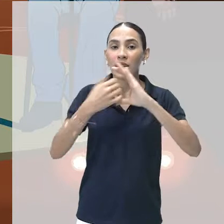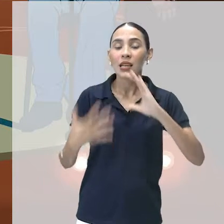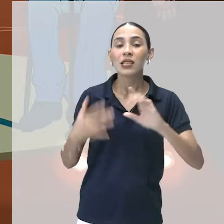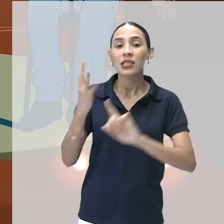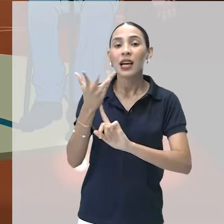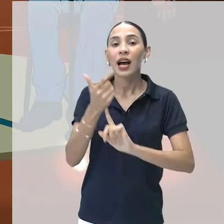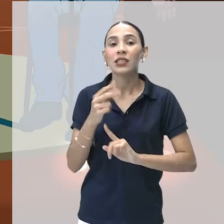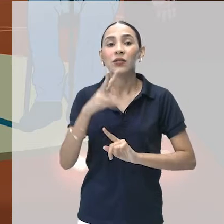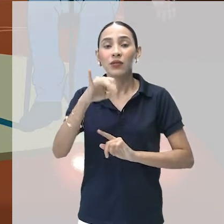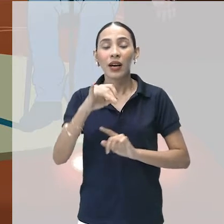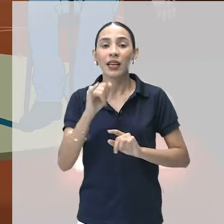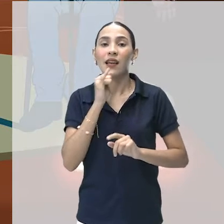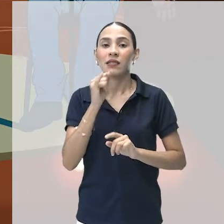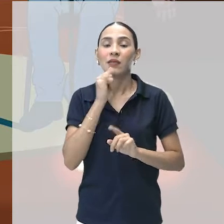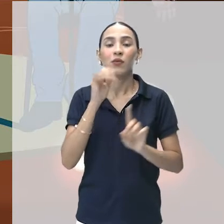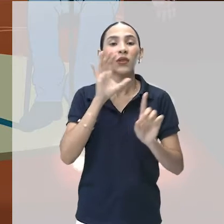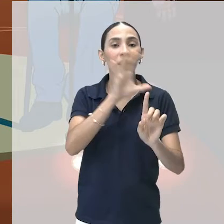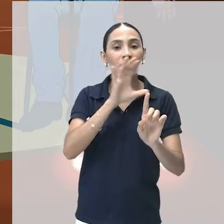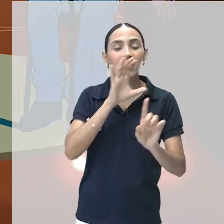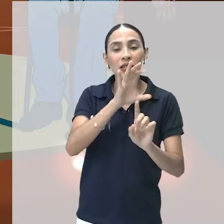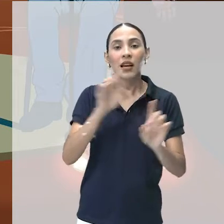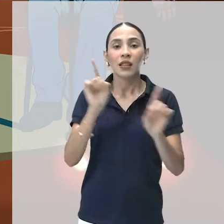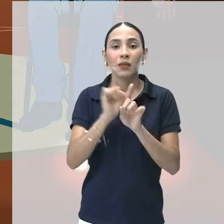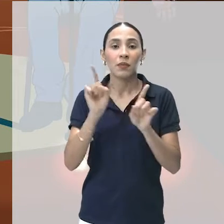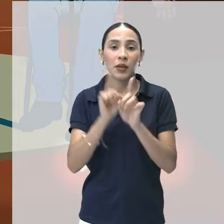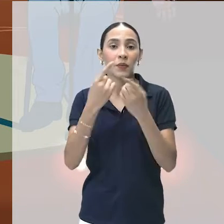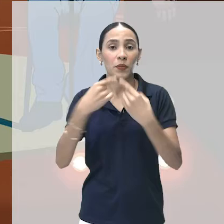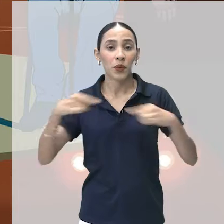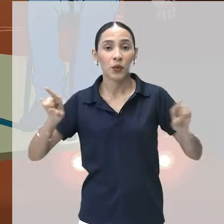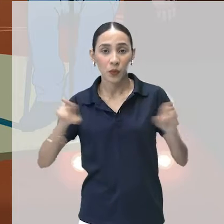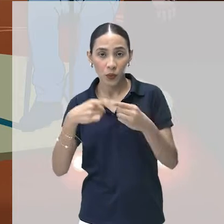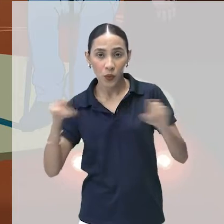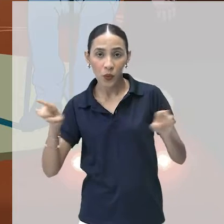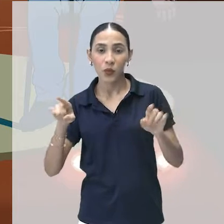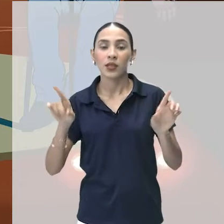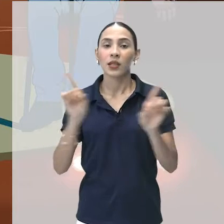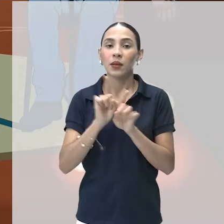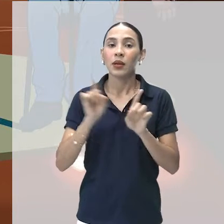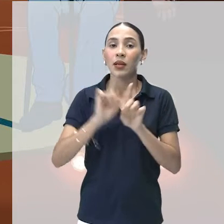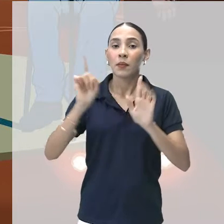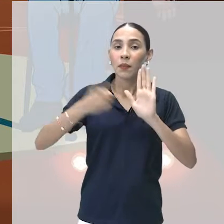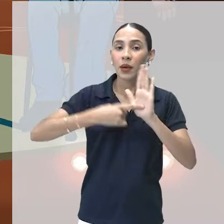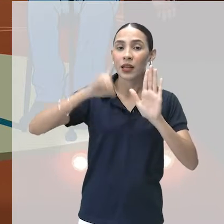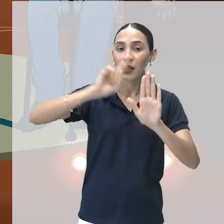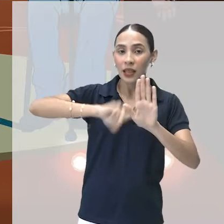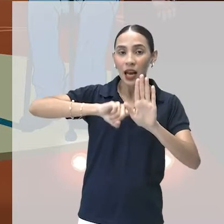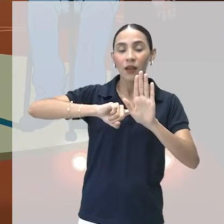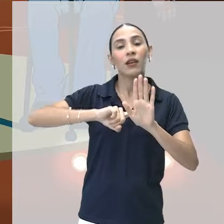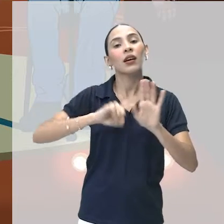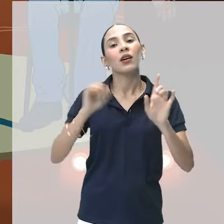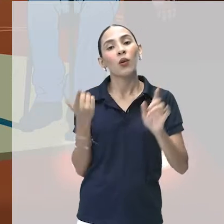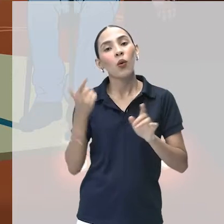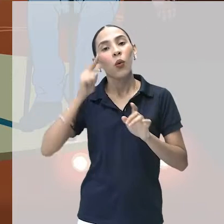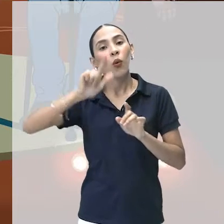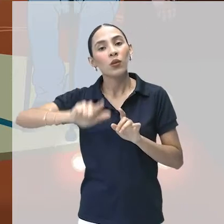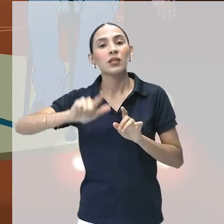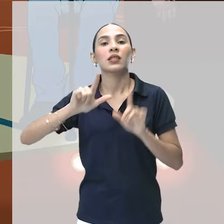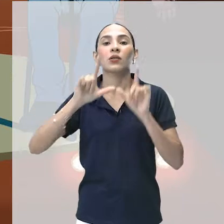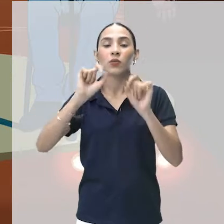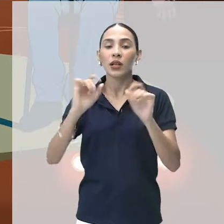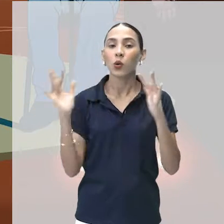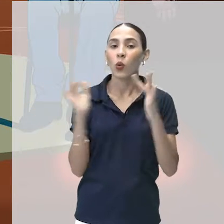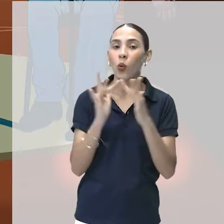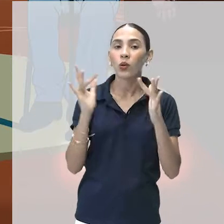arte ela vai driblar justamente através das suas músicas, através das metáforas, para chegar até o